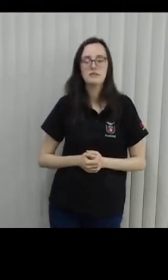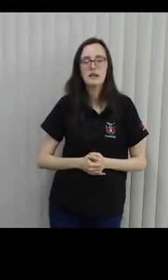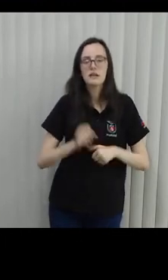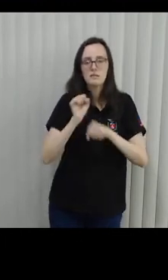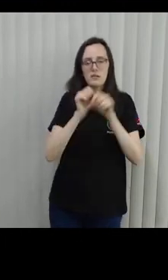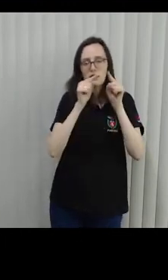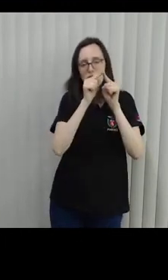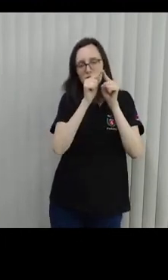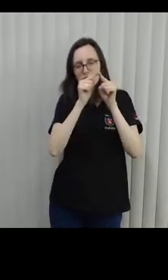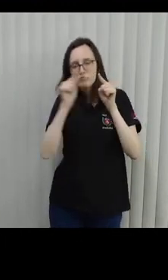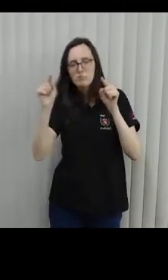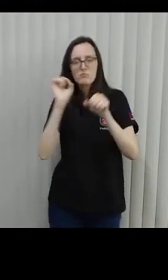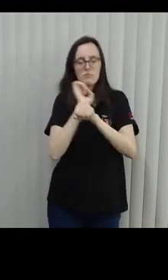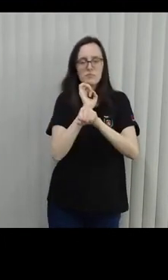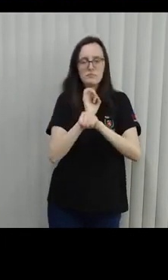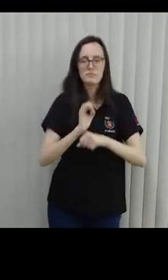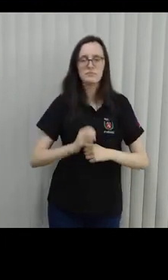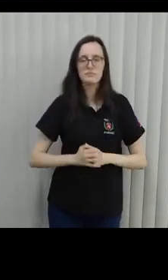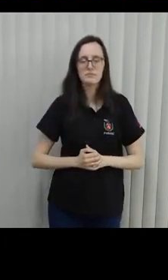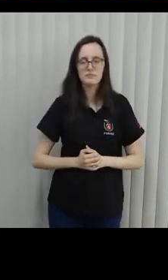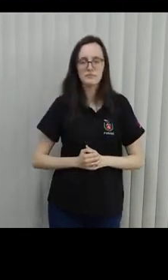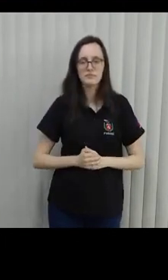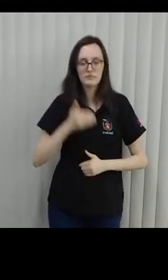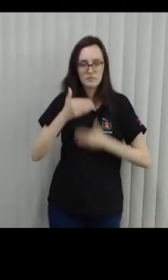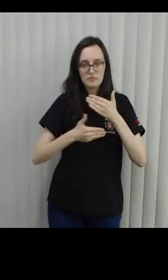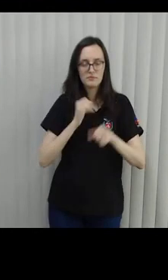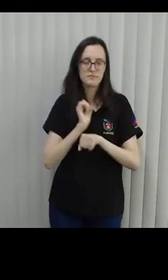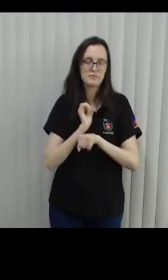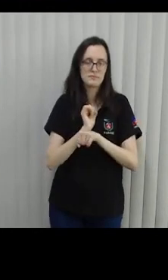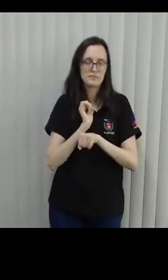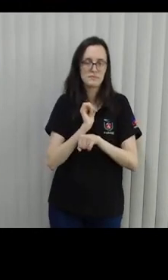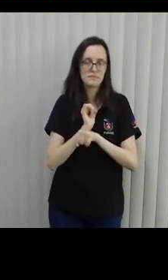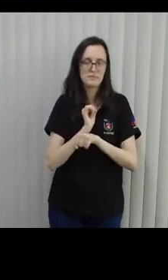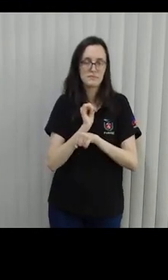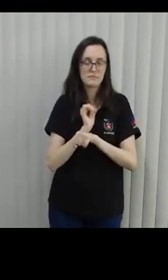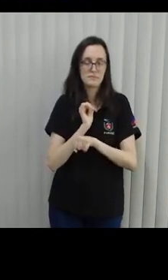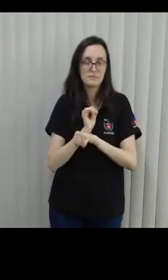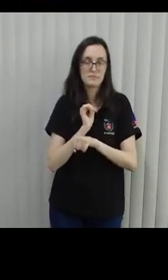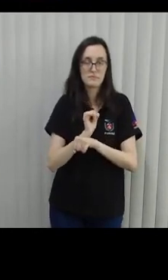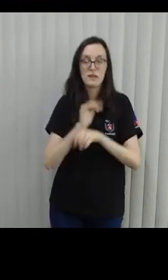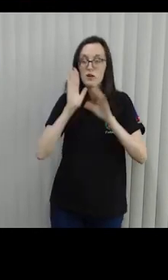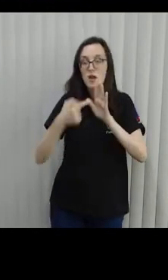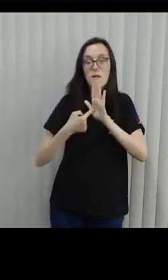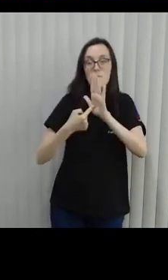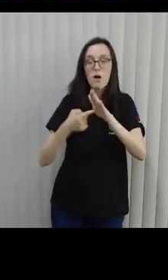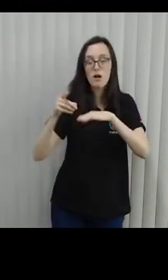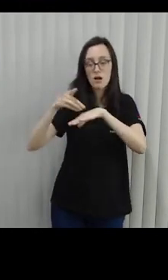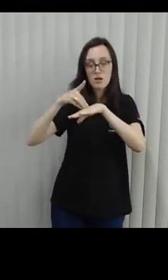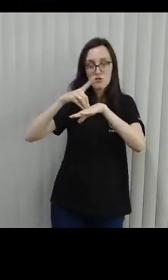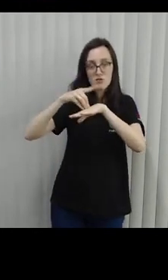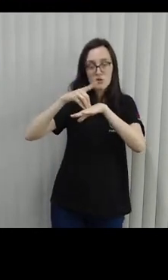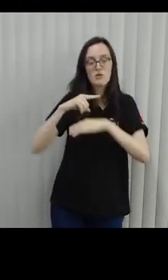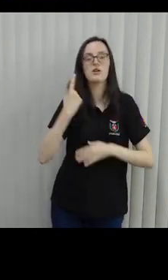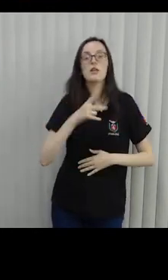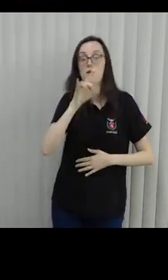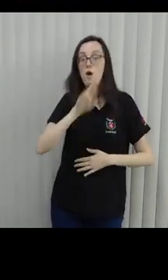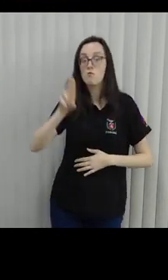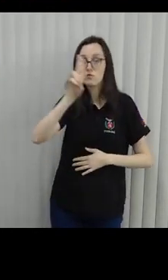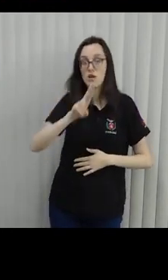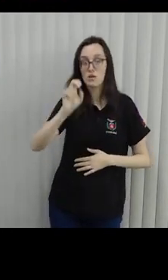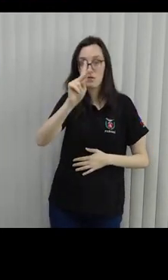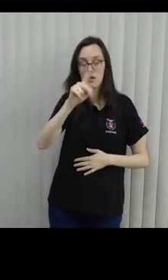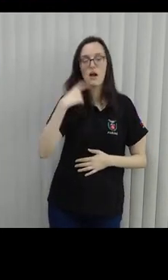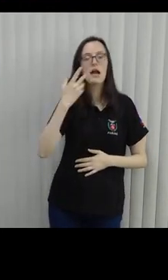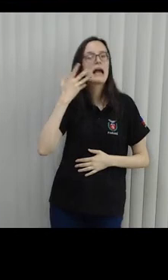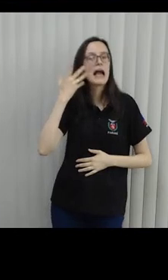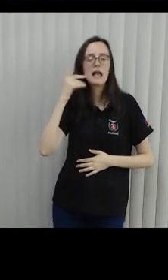o nosso ambiente de desenvolvimento, e maravilha. Primeira coisa que eu vou fazer, o nosso Dino, a gente vai usar o Dino mesmo, não vai usar o